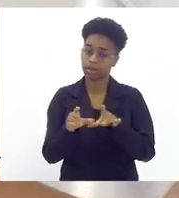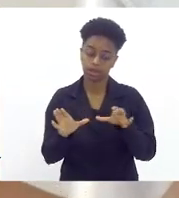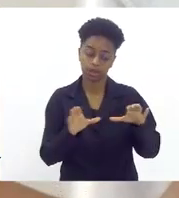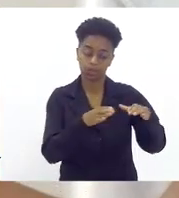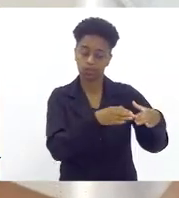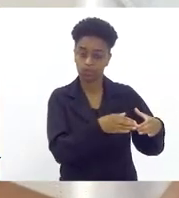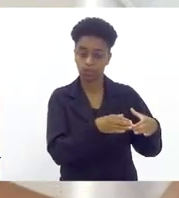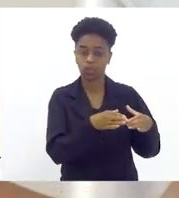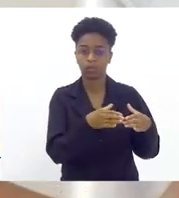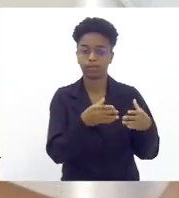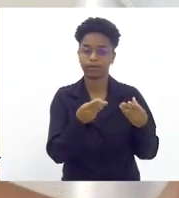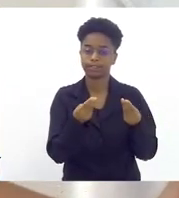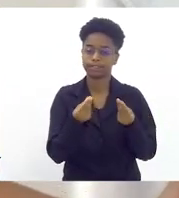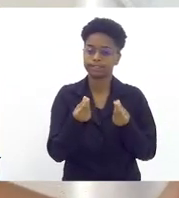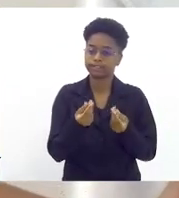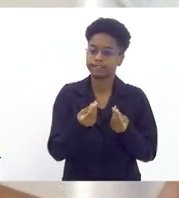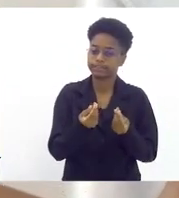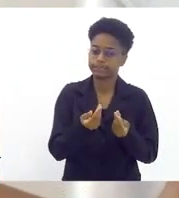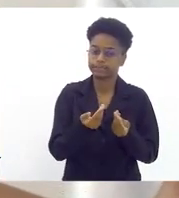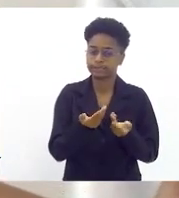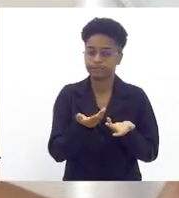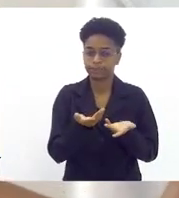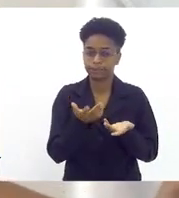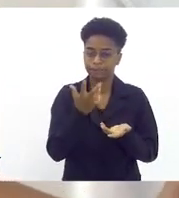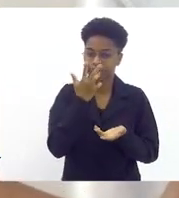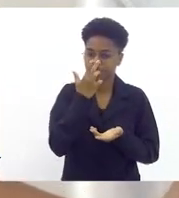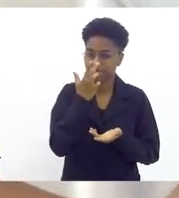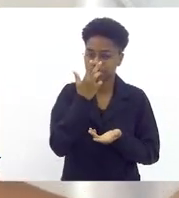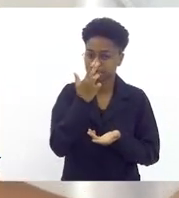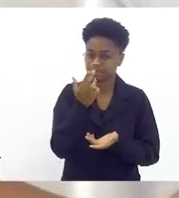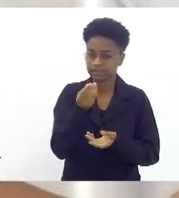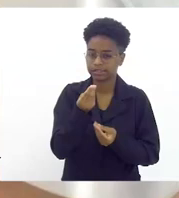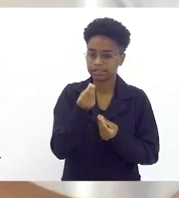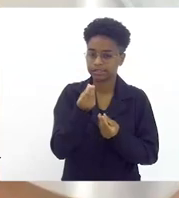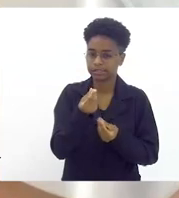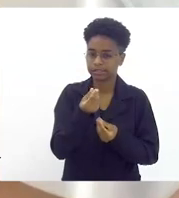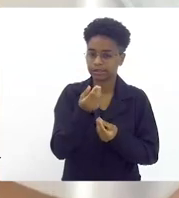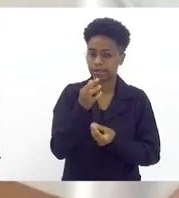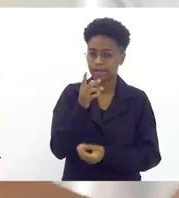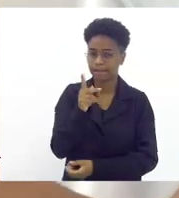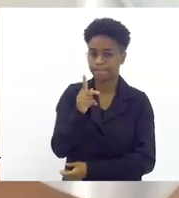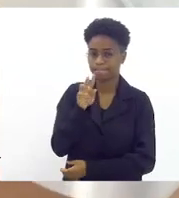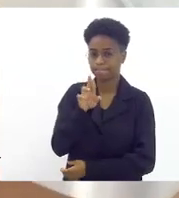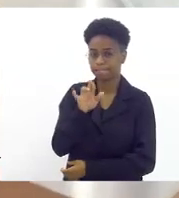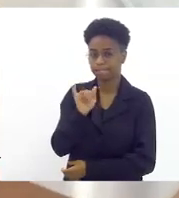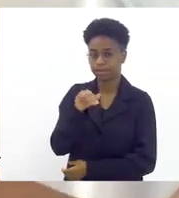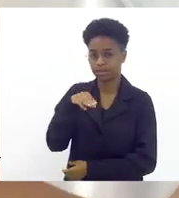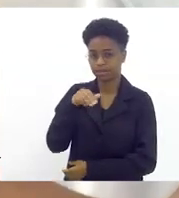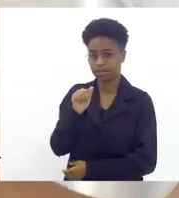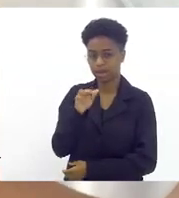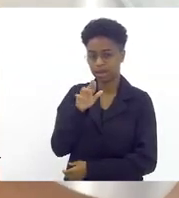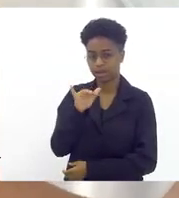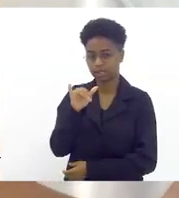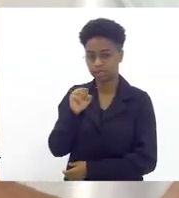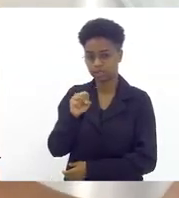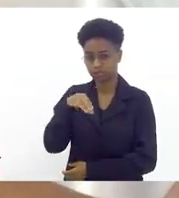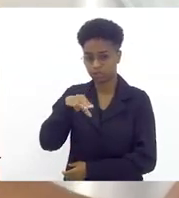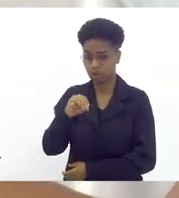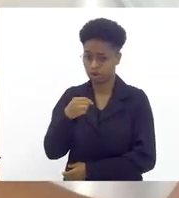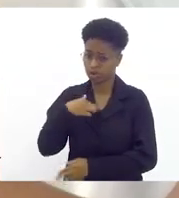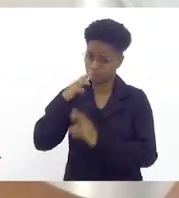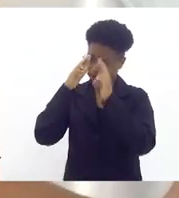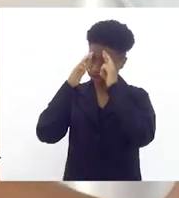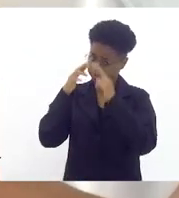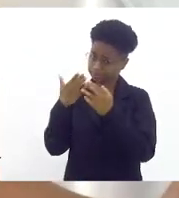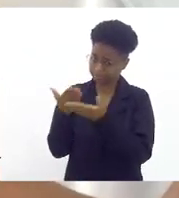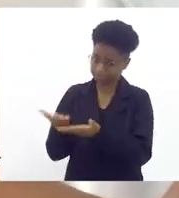um certo primarismo em respeito aqui às colegas e aos colegas da extrema-direita, em relação